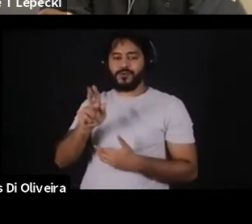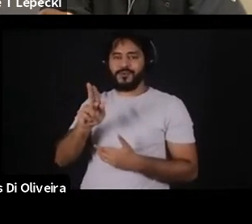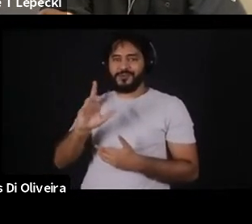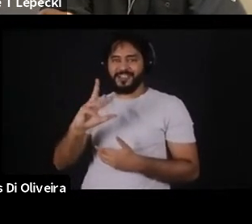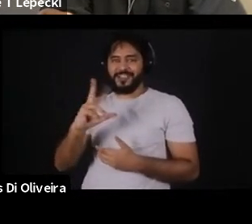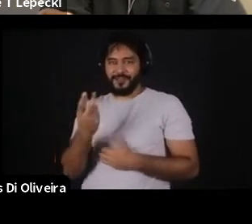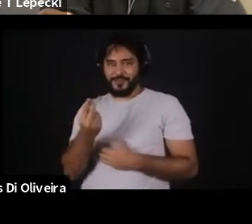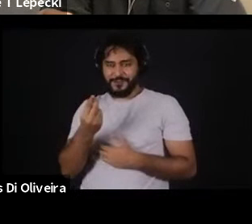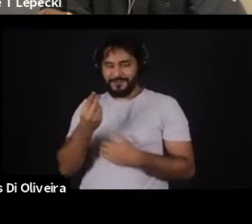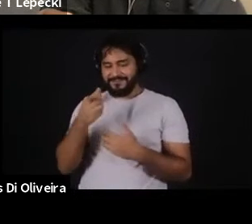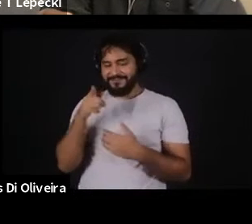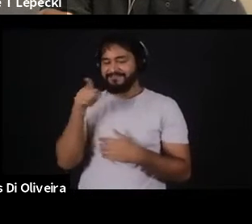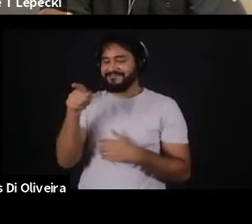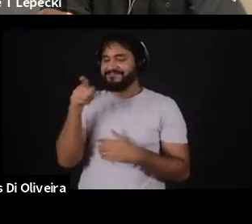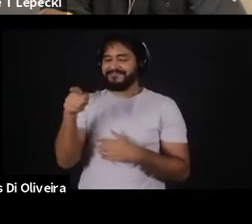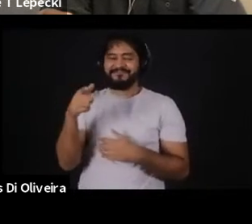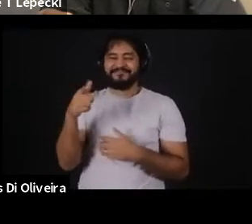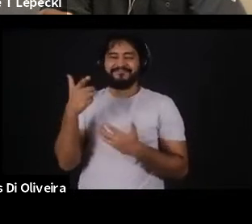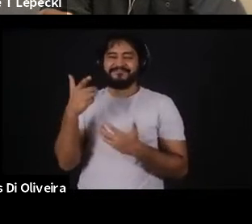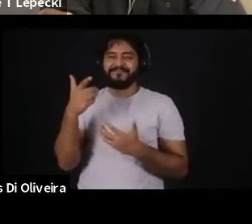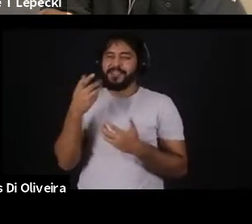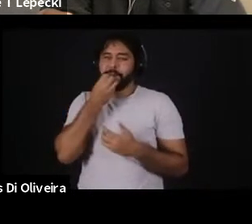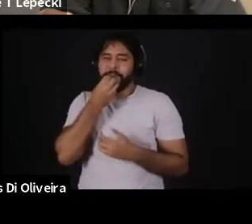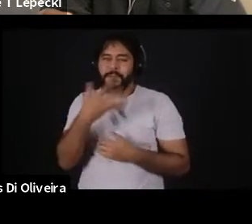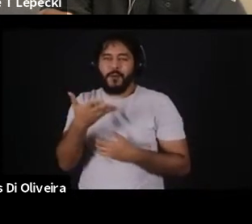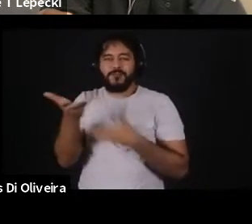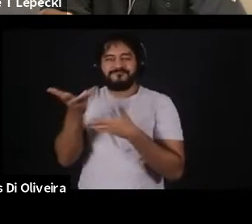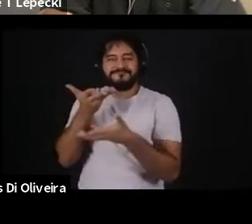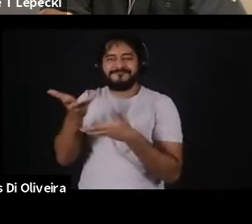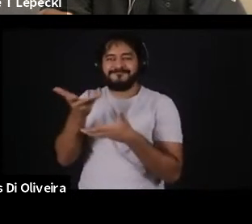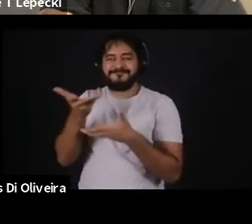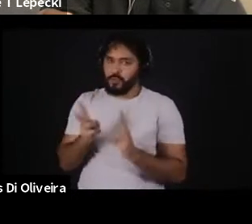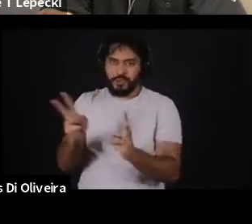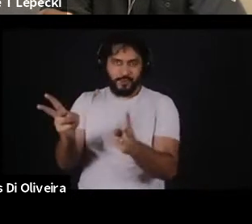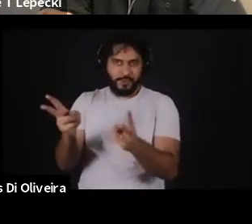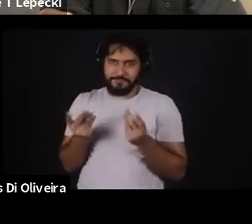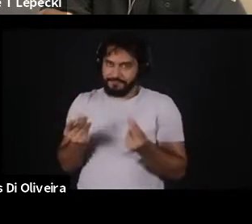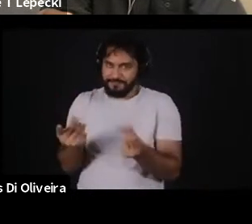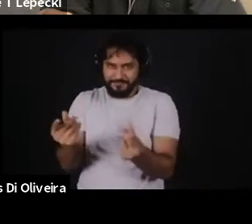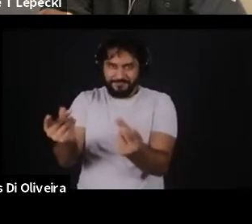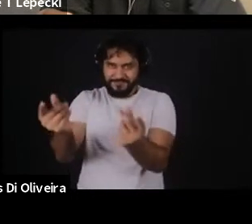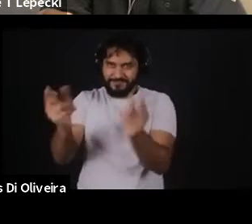e que bom que a gente continue nessa troca, né?